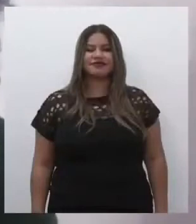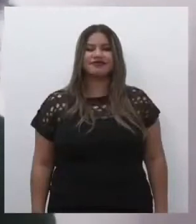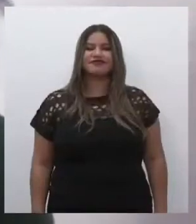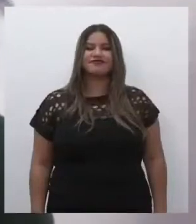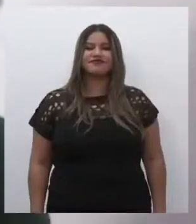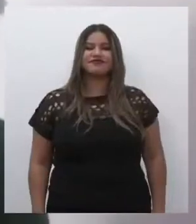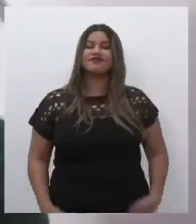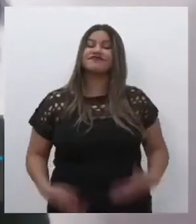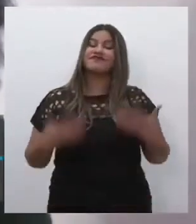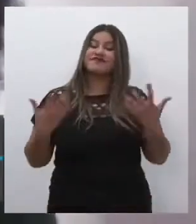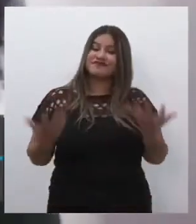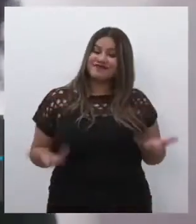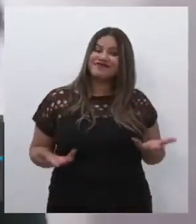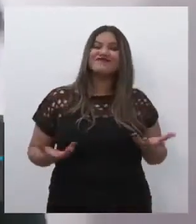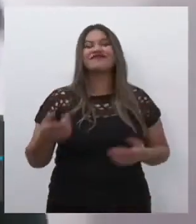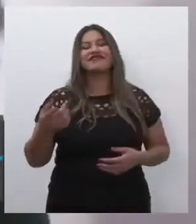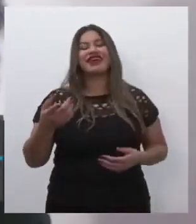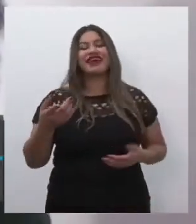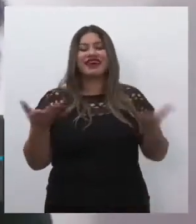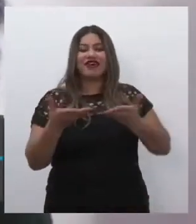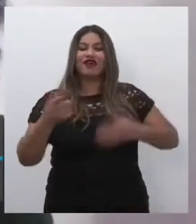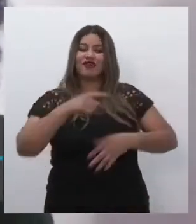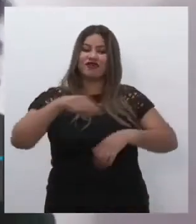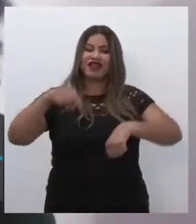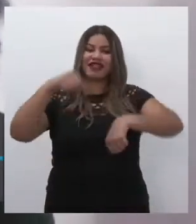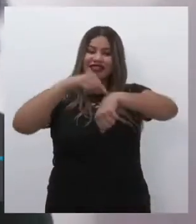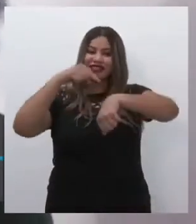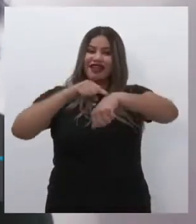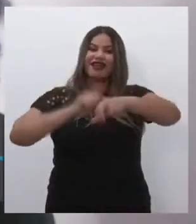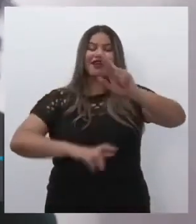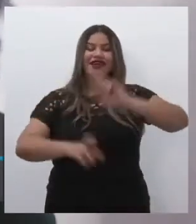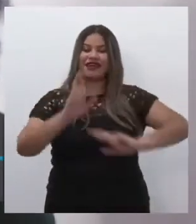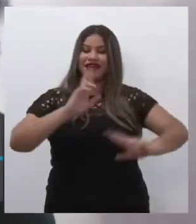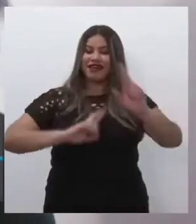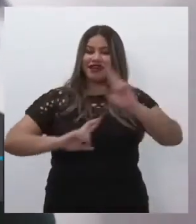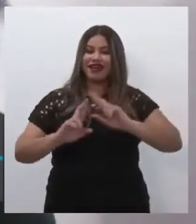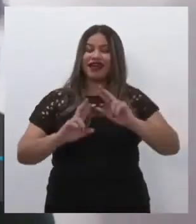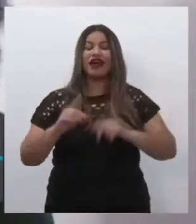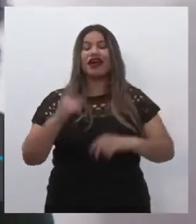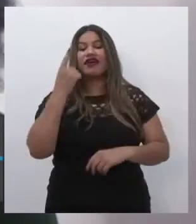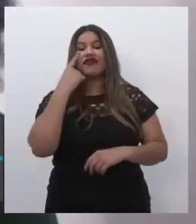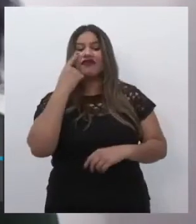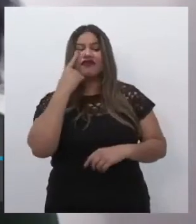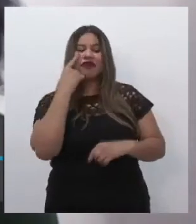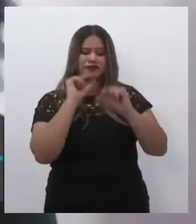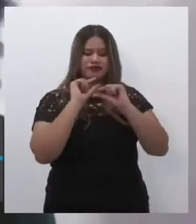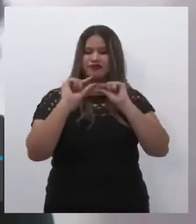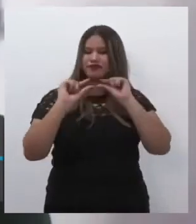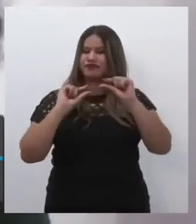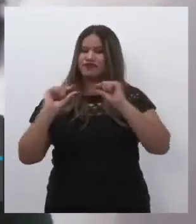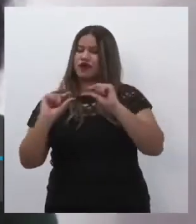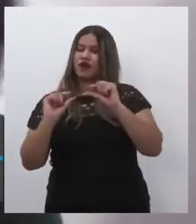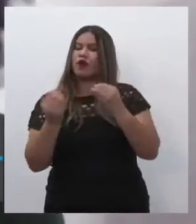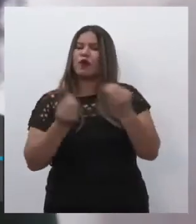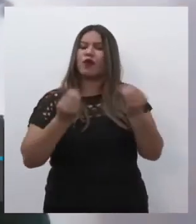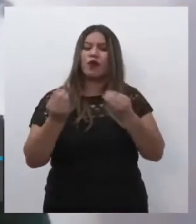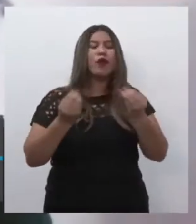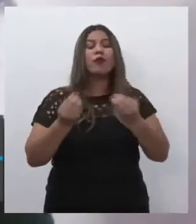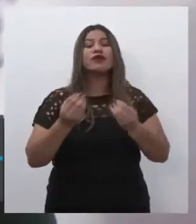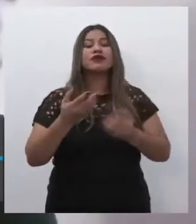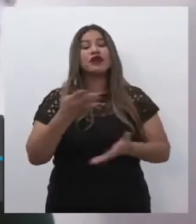Bom, agora que vocês já tiveram tempo para responder, nós vamos conferir aos poucos. Então, eu quero saber aí